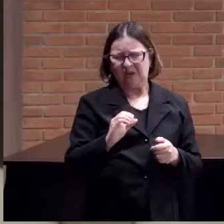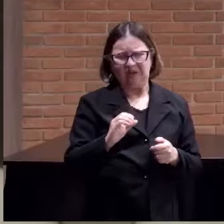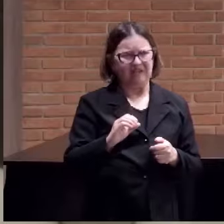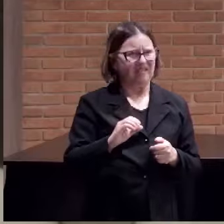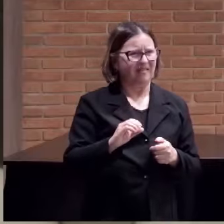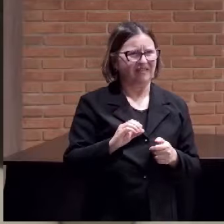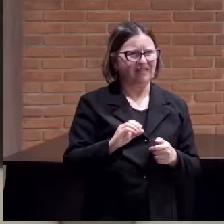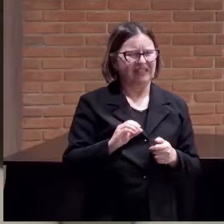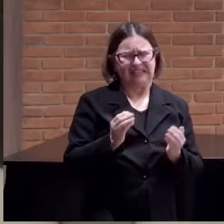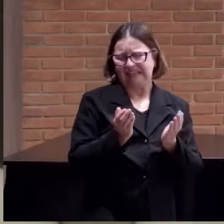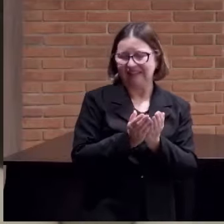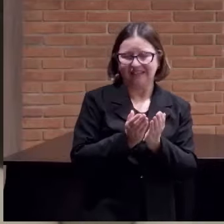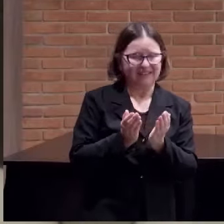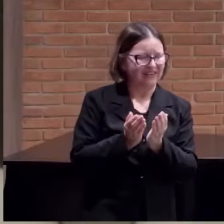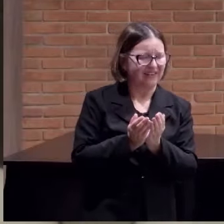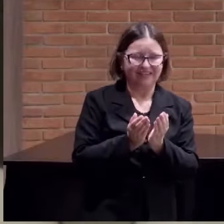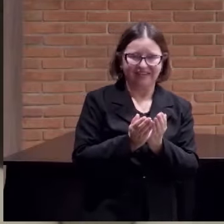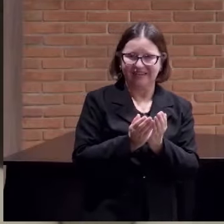protestantes,